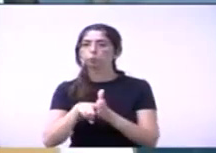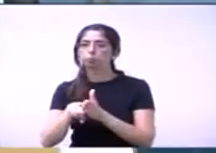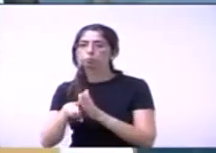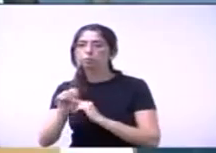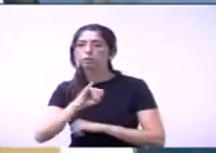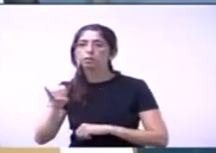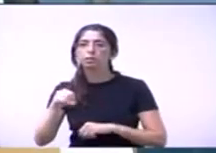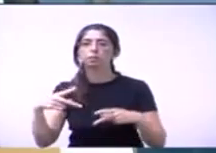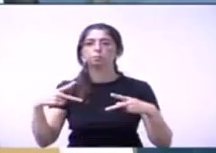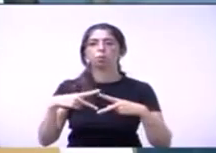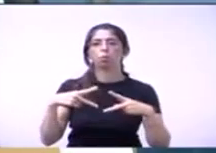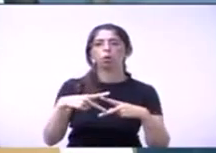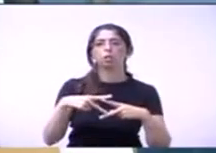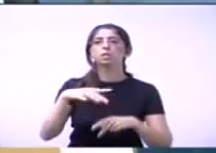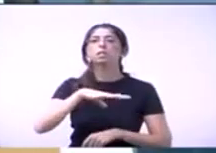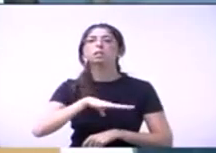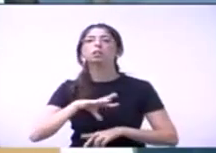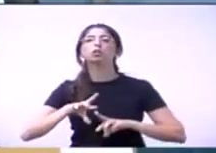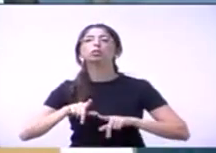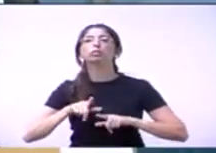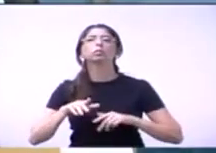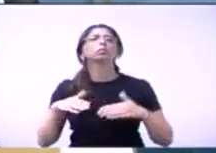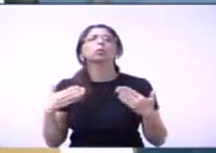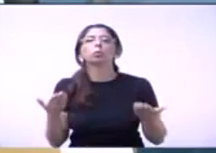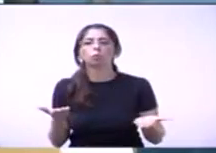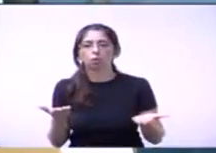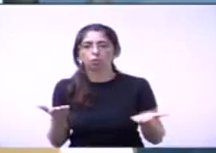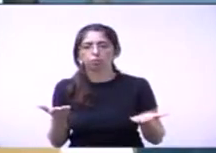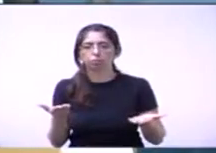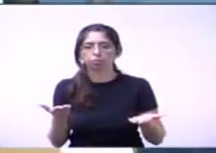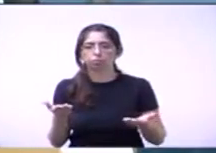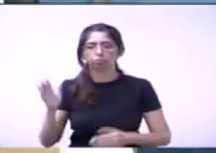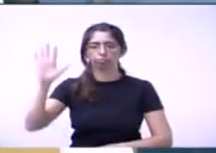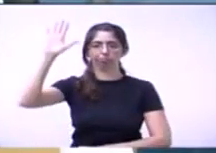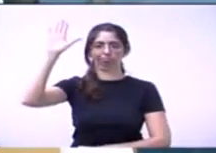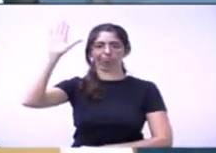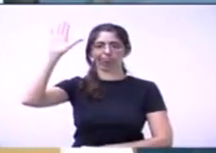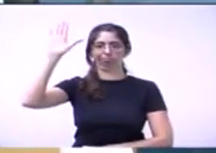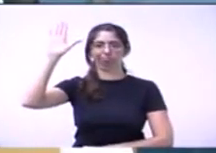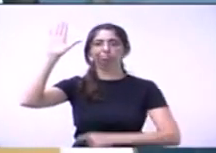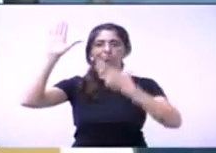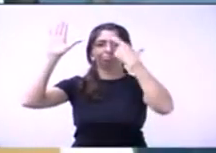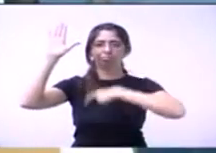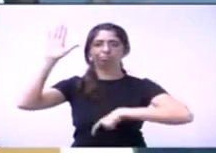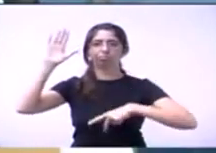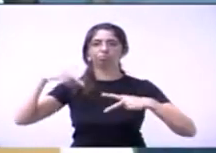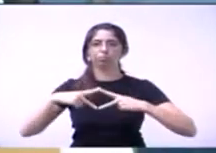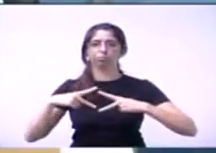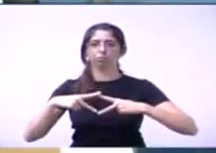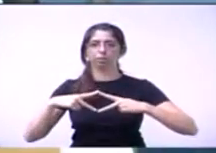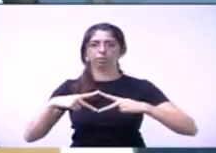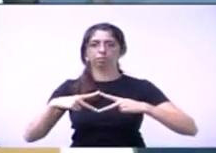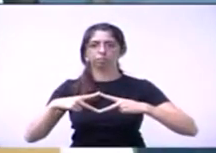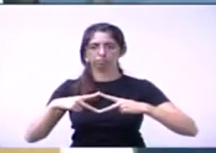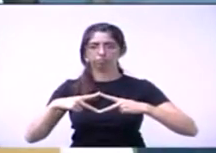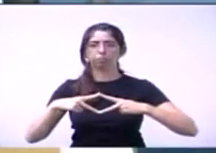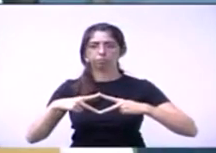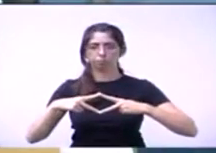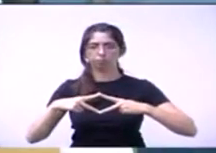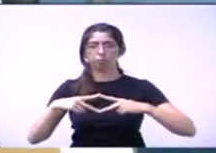pessoas eram de Paulínia e todo mundo levantou a mão, era de Paulínia. E todos os documentos